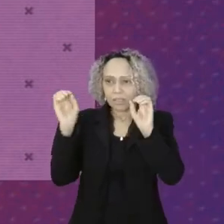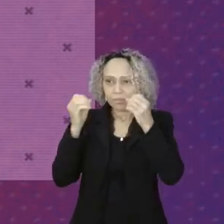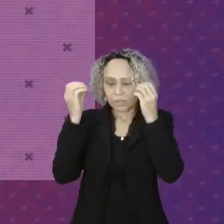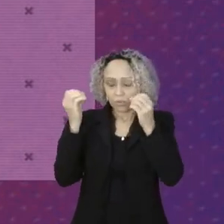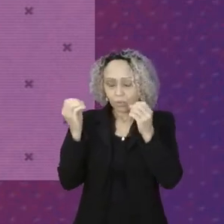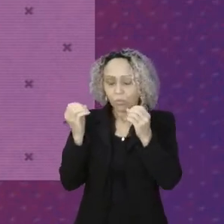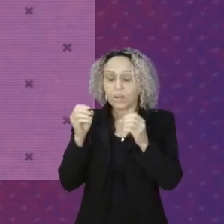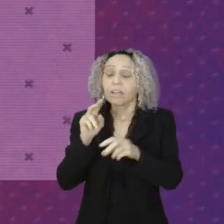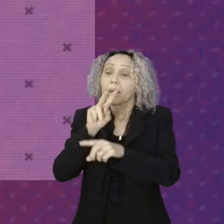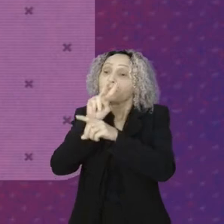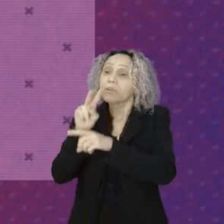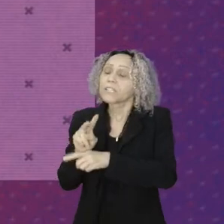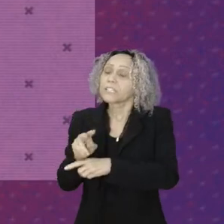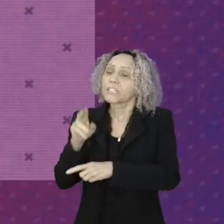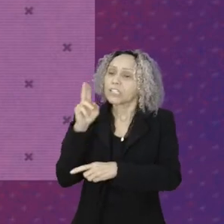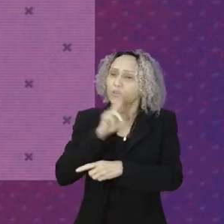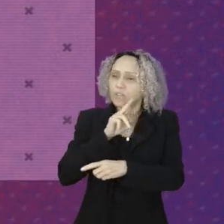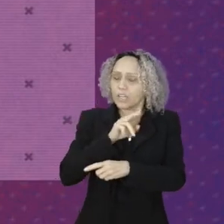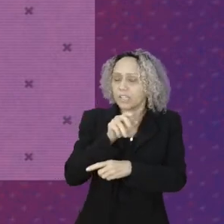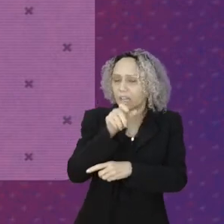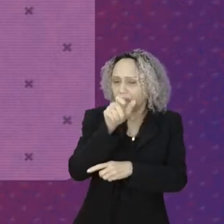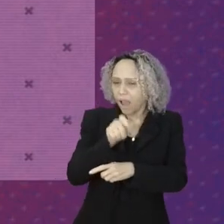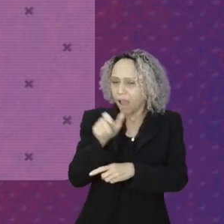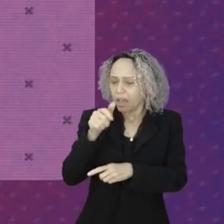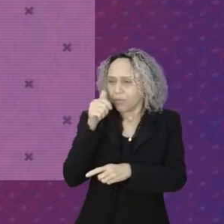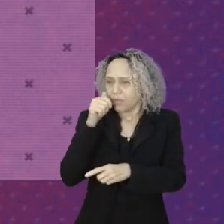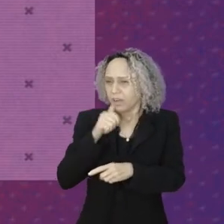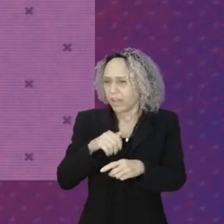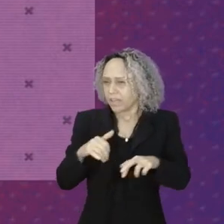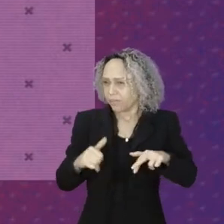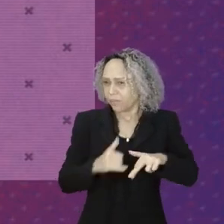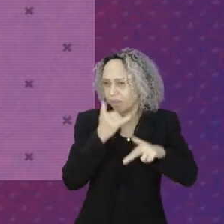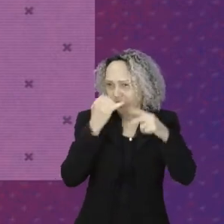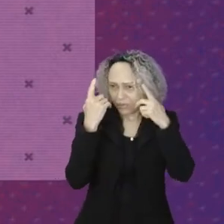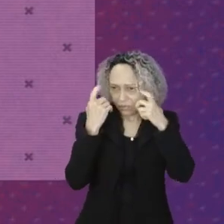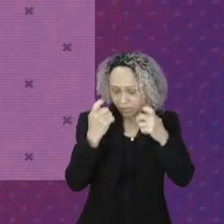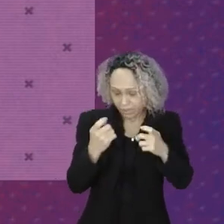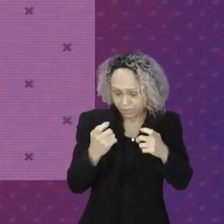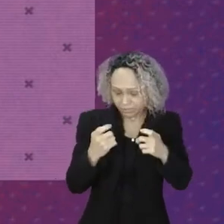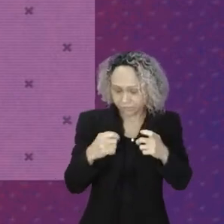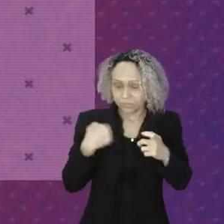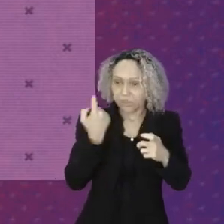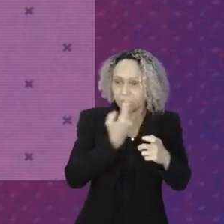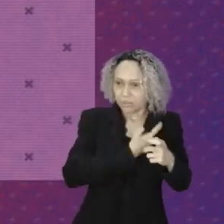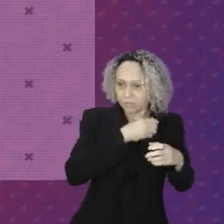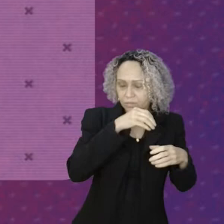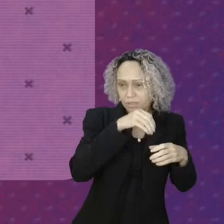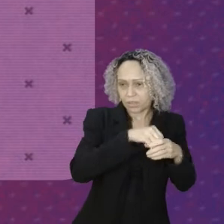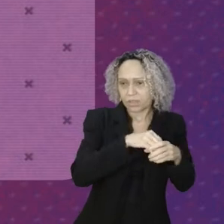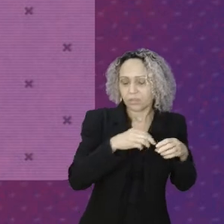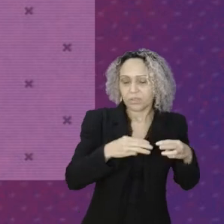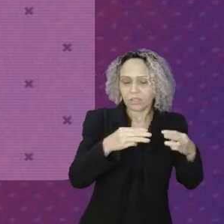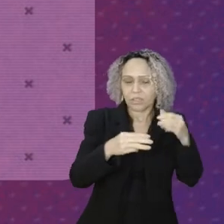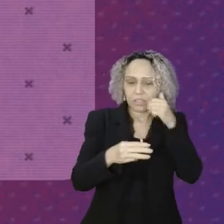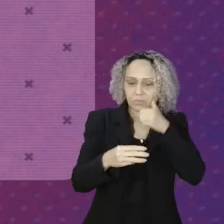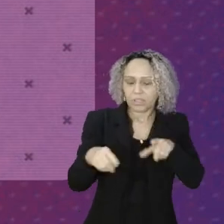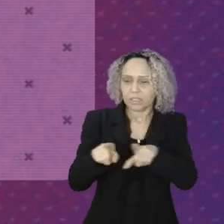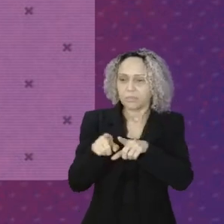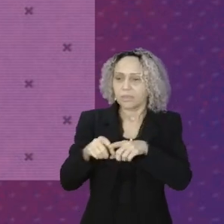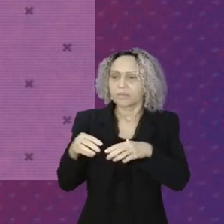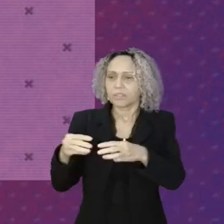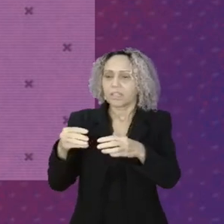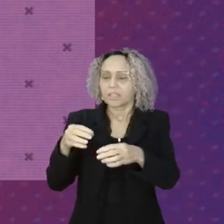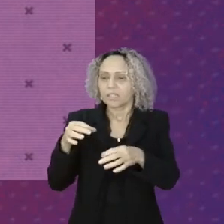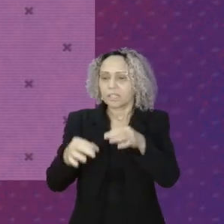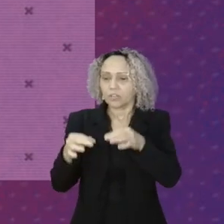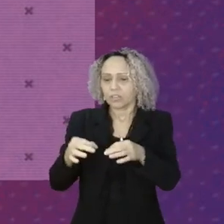não sejam vítimas de feminicídio. Nós estamos trabalhando, tanto o Ministério das Mulheres quanto o Ministério da Justiça, que a Patrulha da Maria